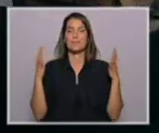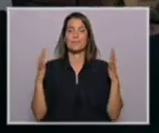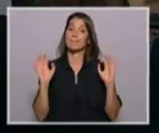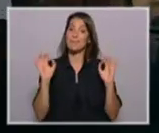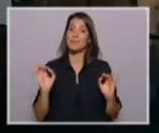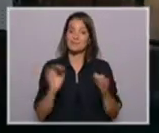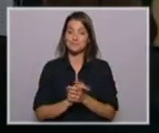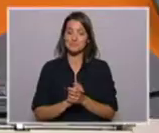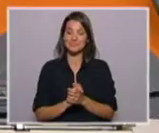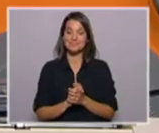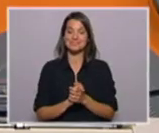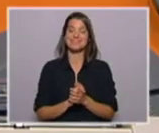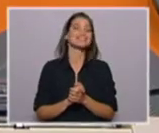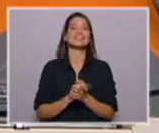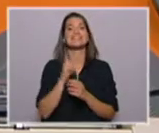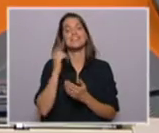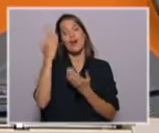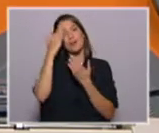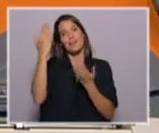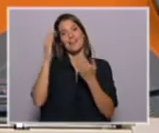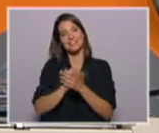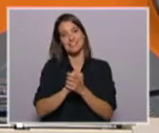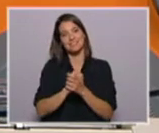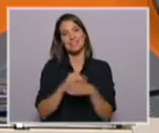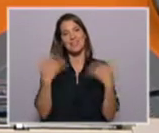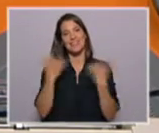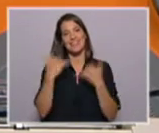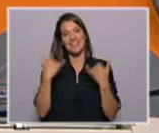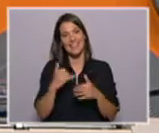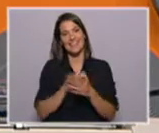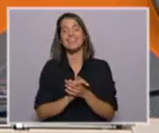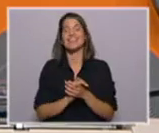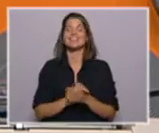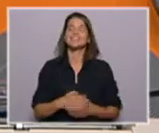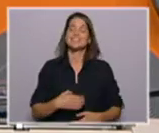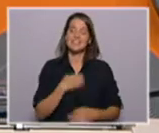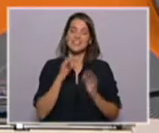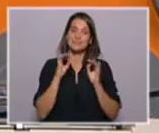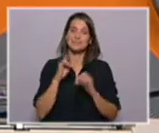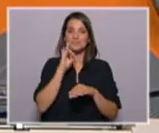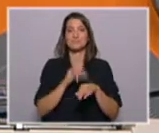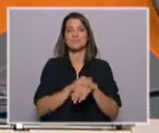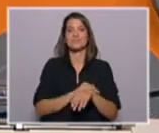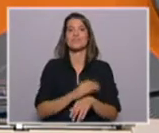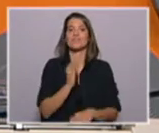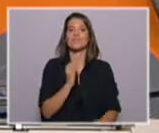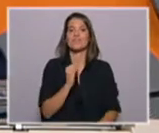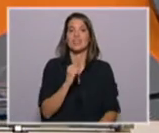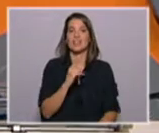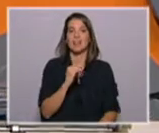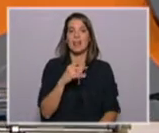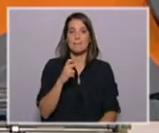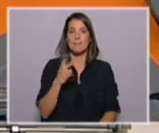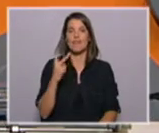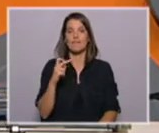Pronto, aqui está a nossa homenagem com alegria, muito sentida, à nossa querida Filipa Vá com Deus. Mas